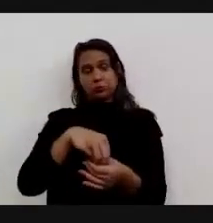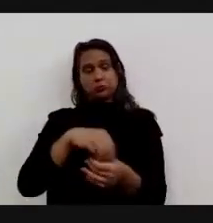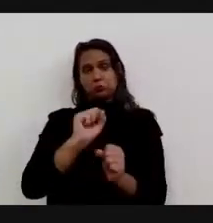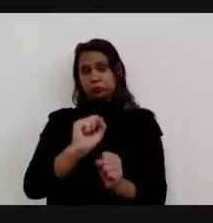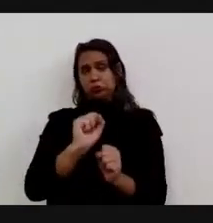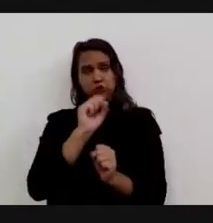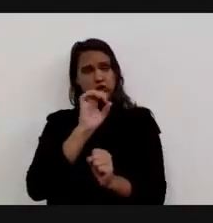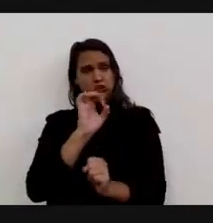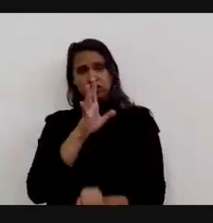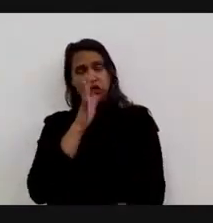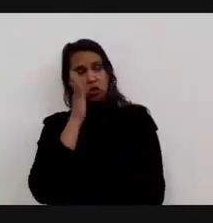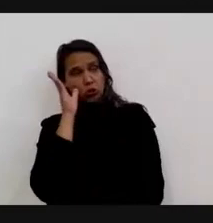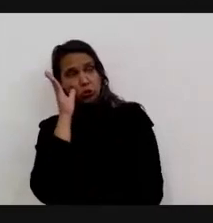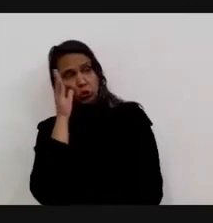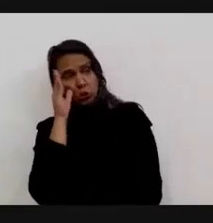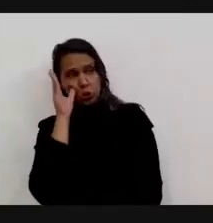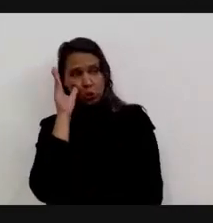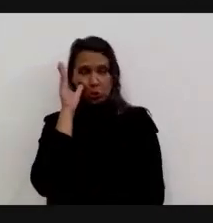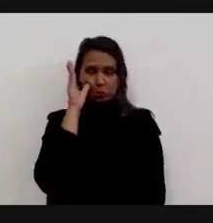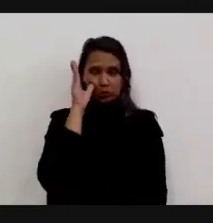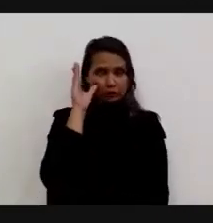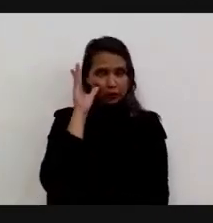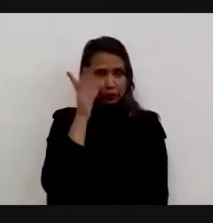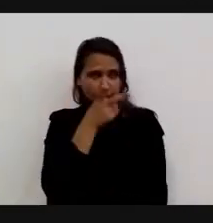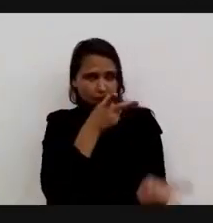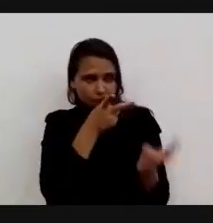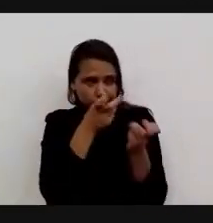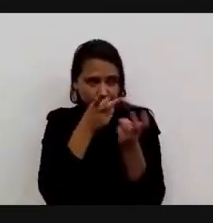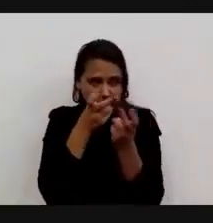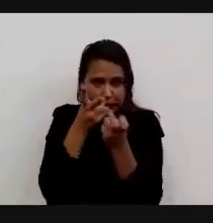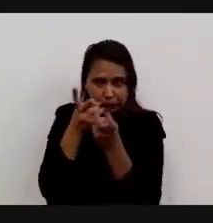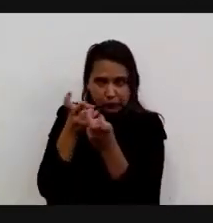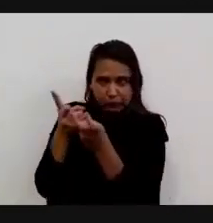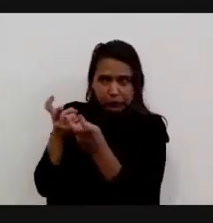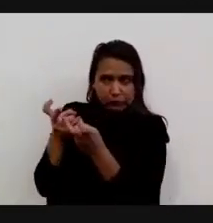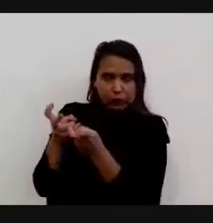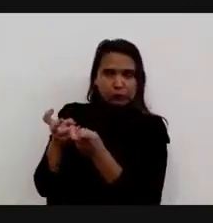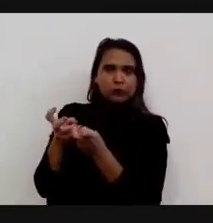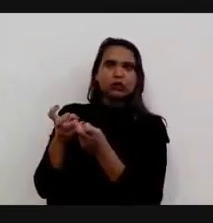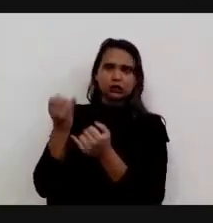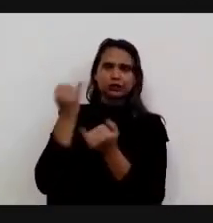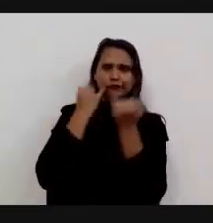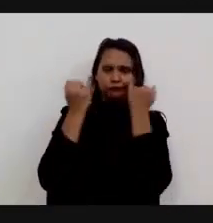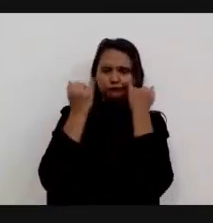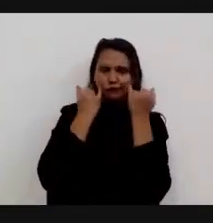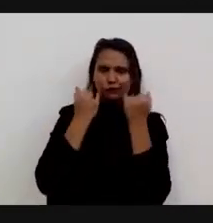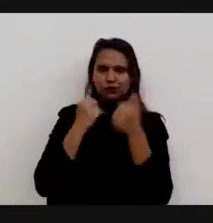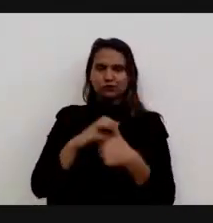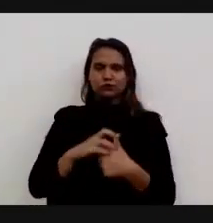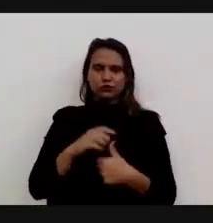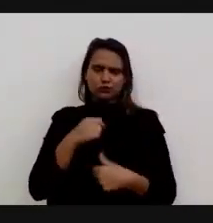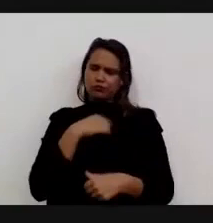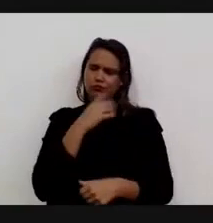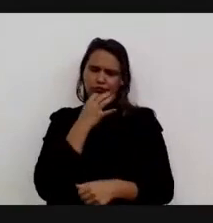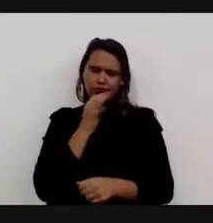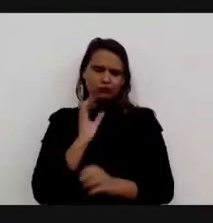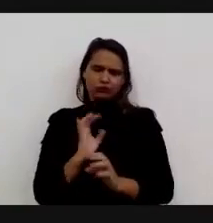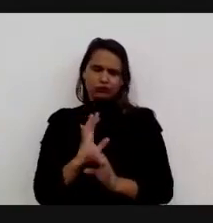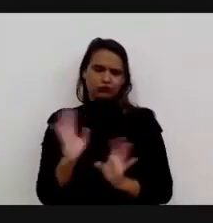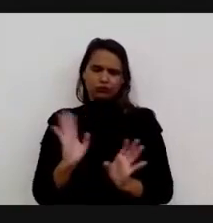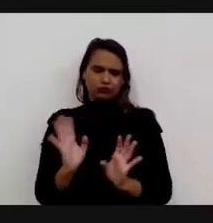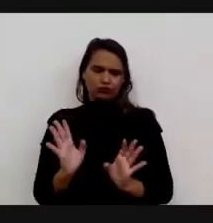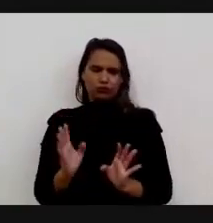como observador, para poder pegar essa fonte mais direta. Eu acho que é isso. É